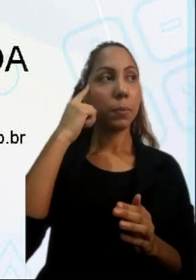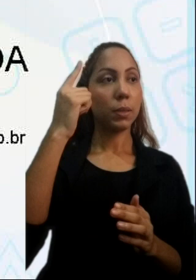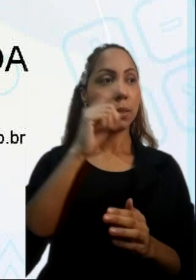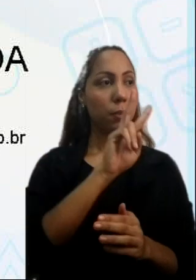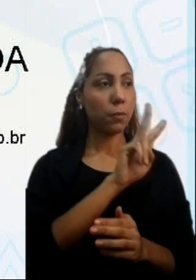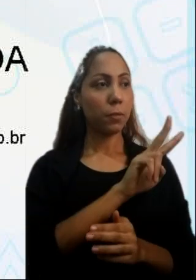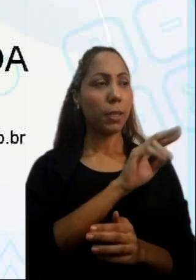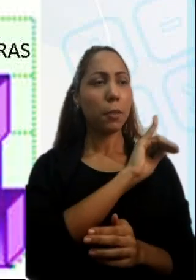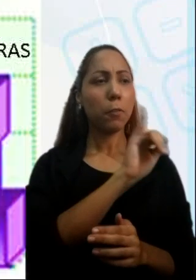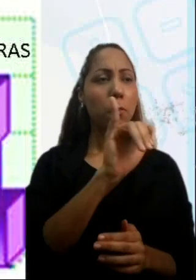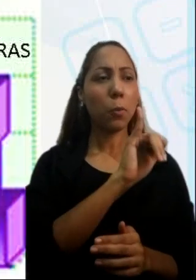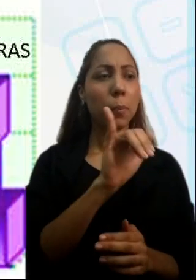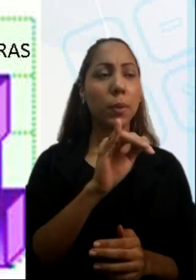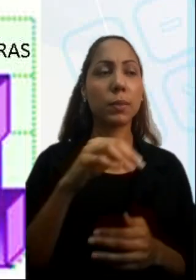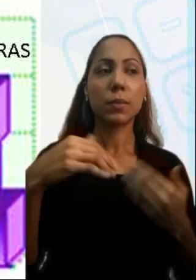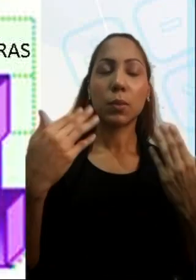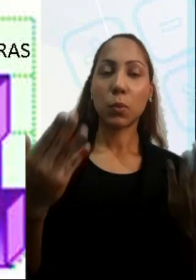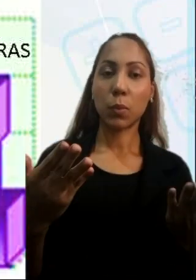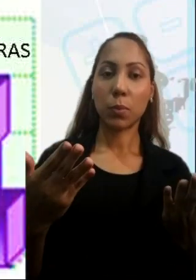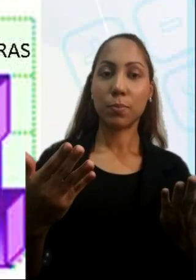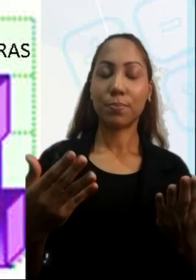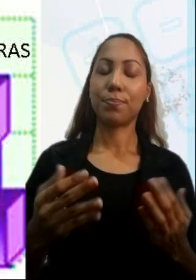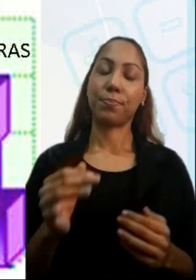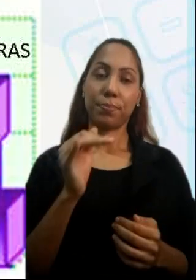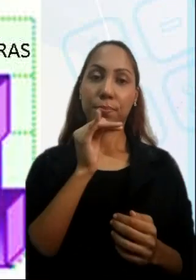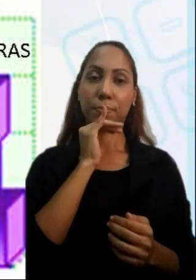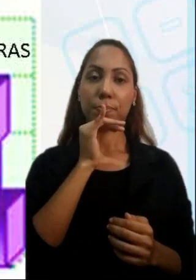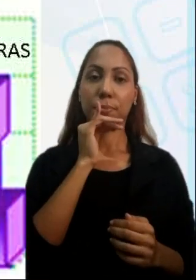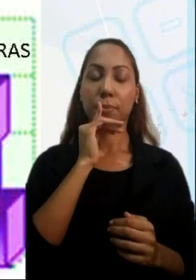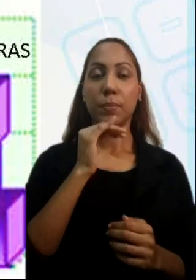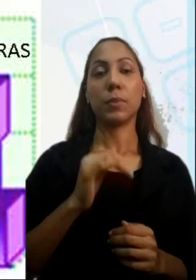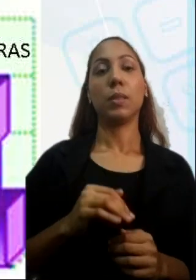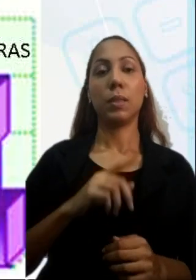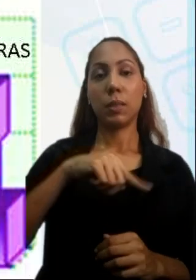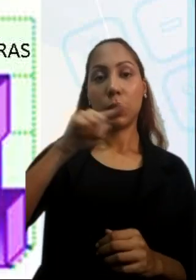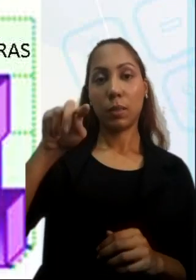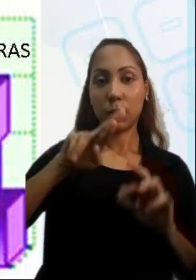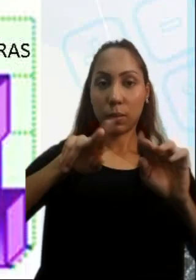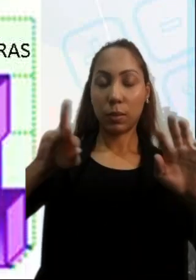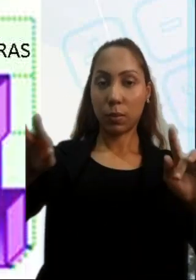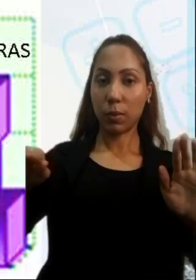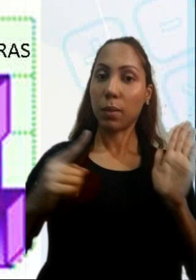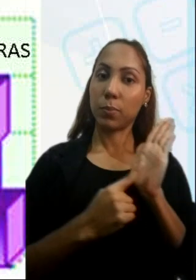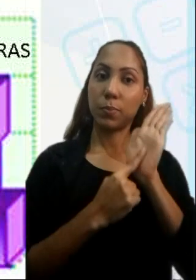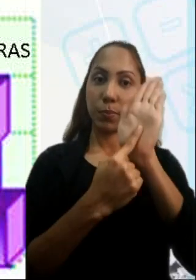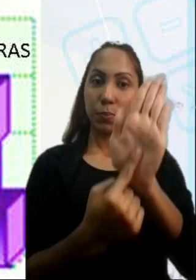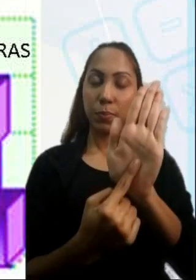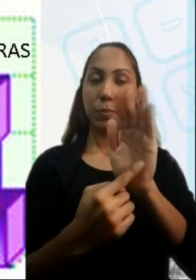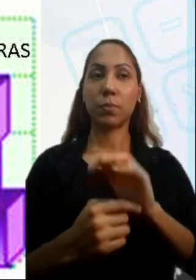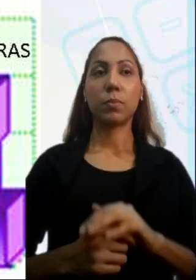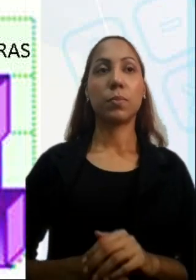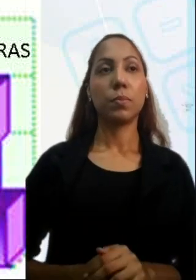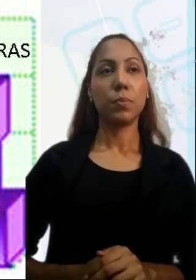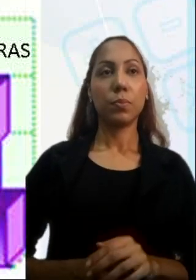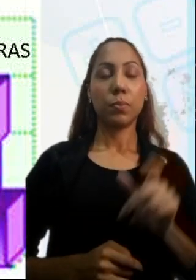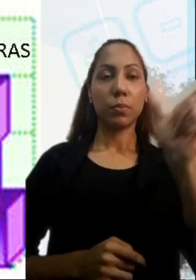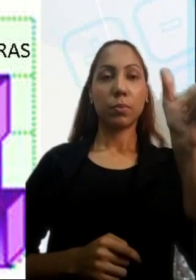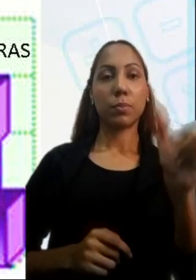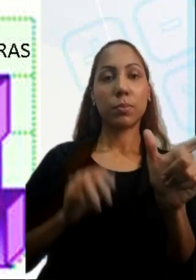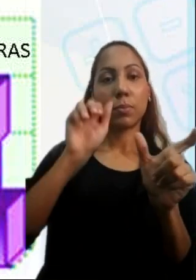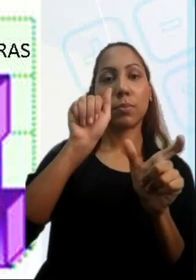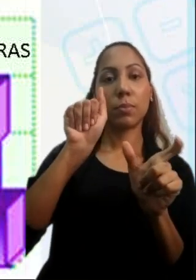ser ilustrada. Então, existem vários tipos de gráfico, então a gente trouxe os modelos. O gráfico de áreas,